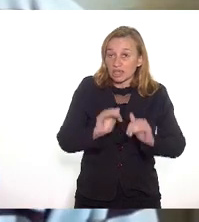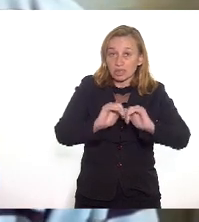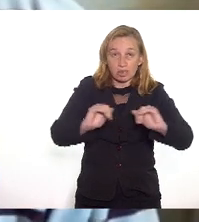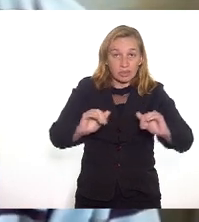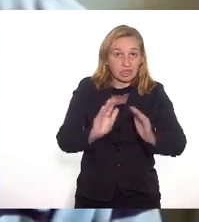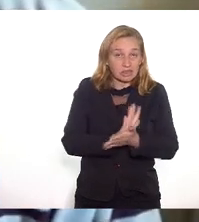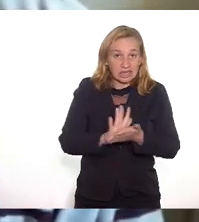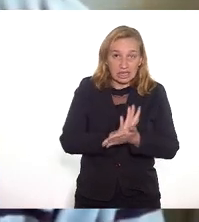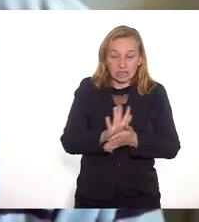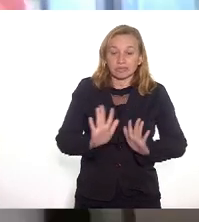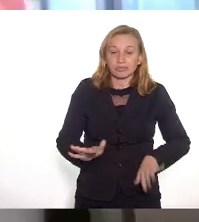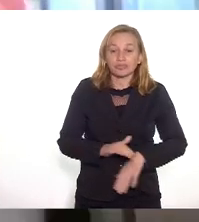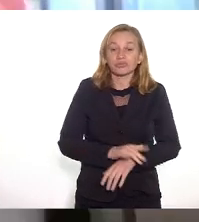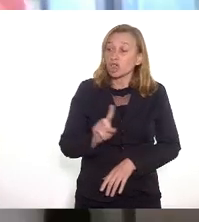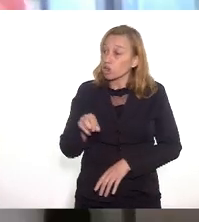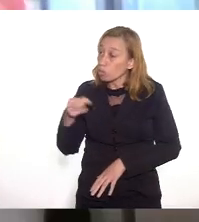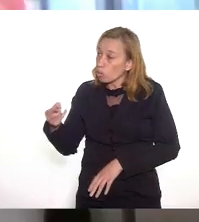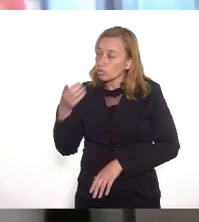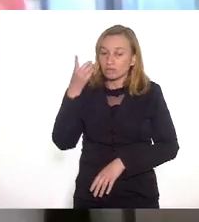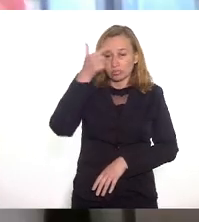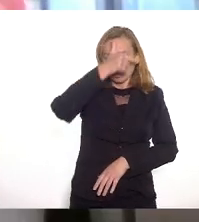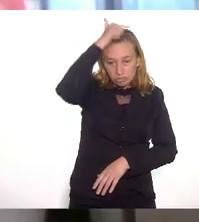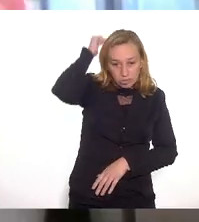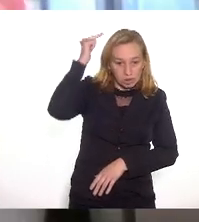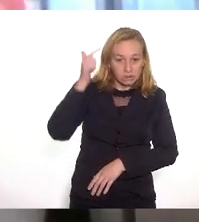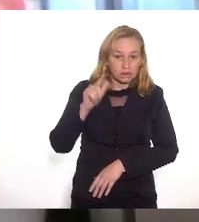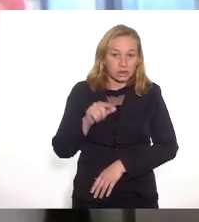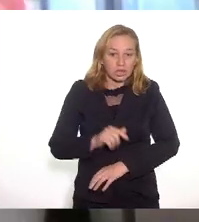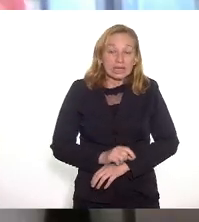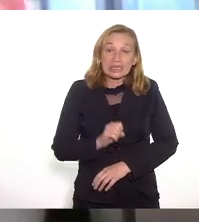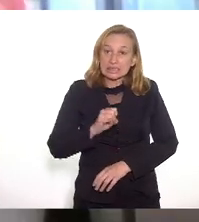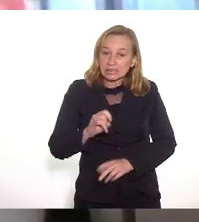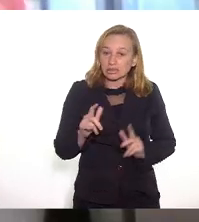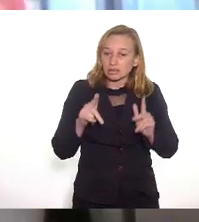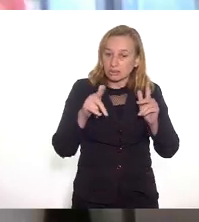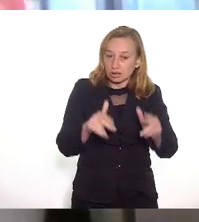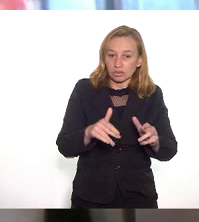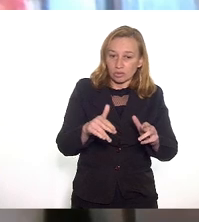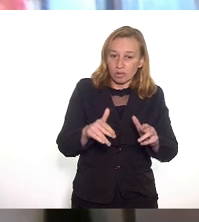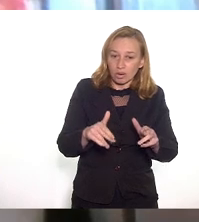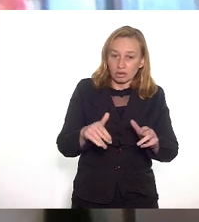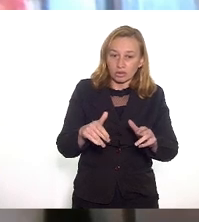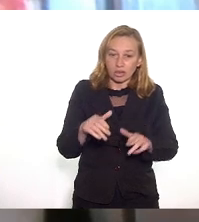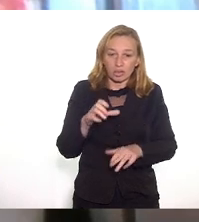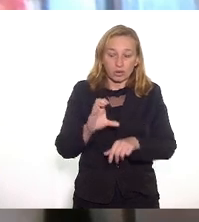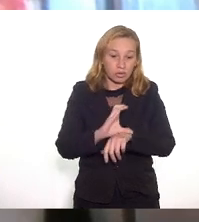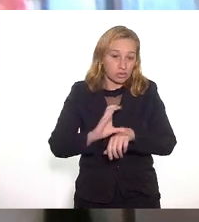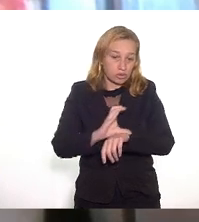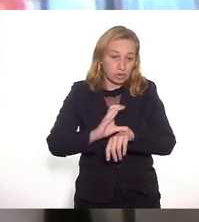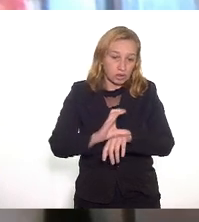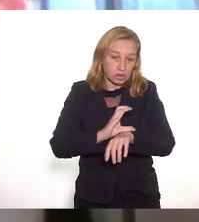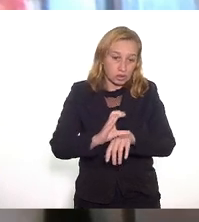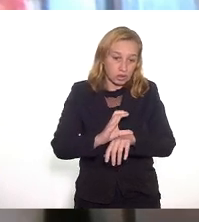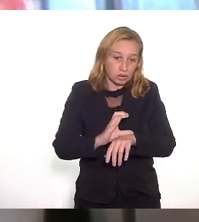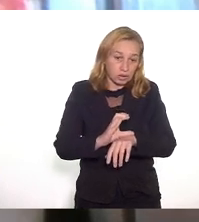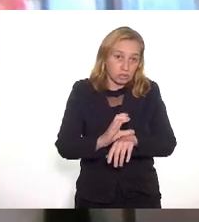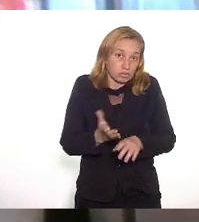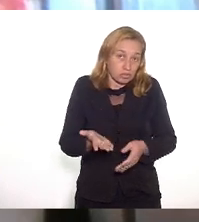separação. No âmbito não, outra coisa, Luiz Paulo, se o outro era igual e foi pela inconstitucionalidade, o